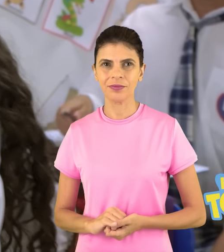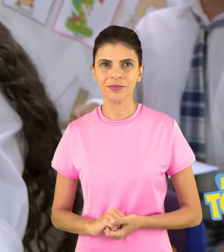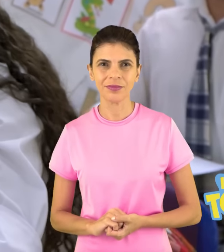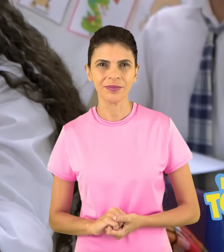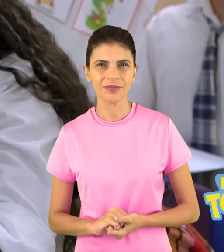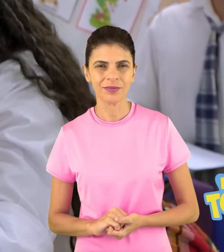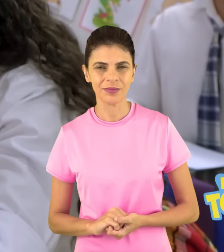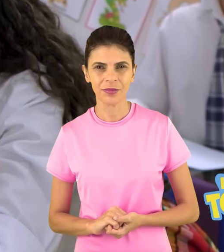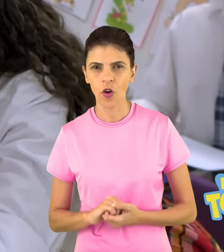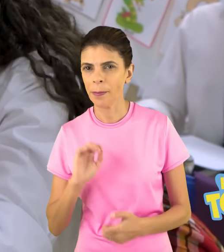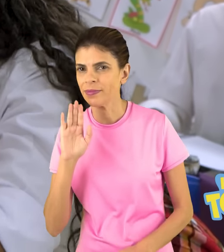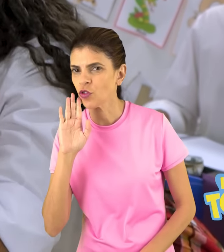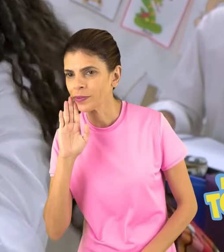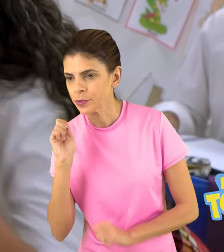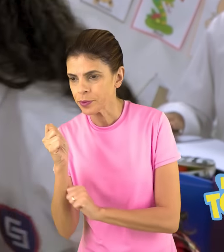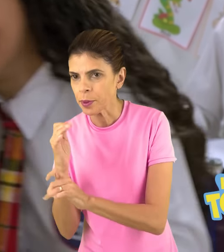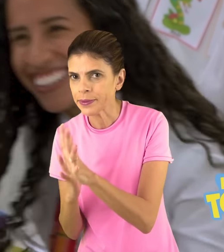Caraca.